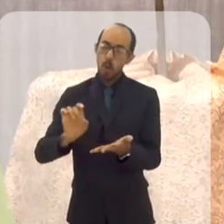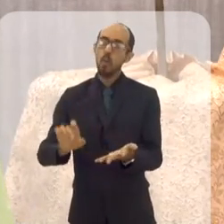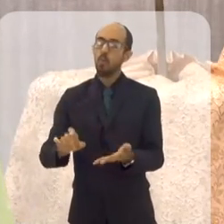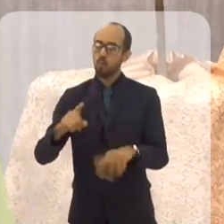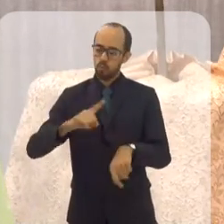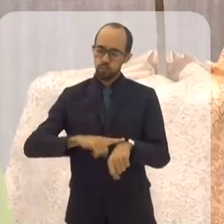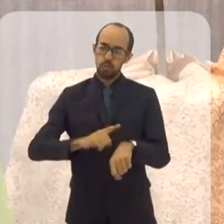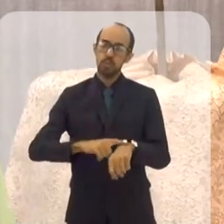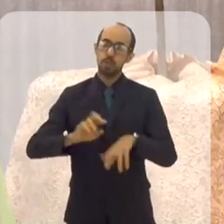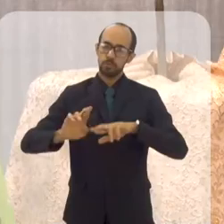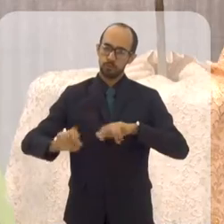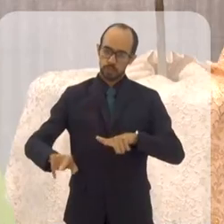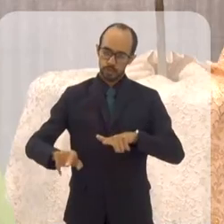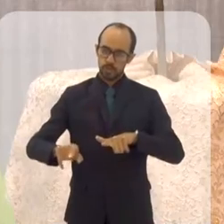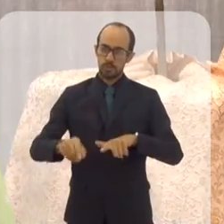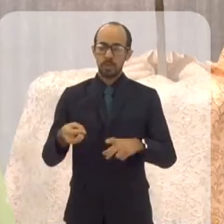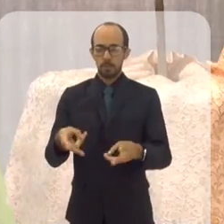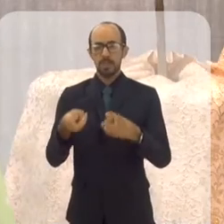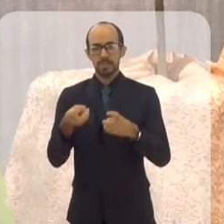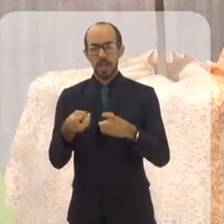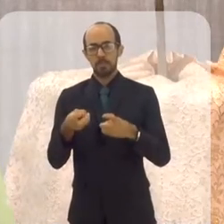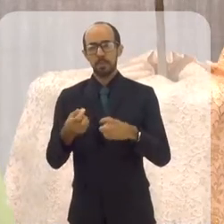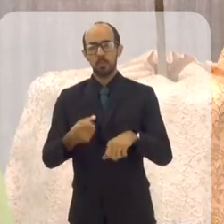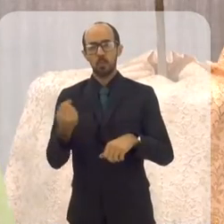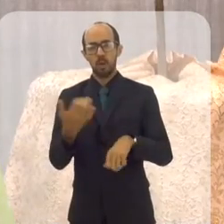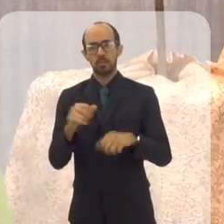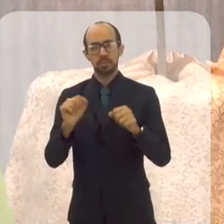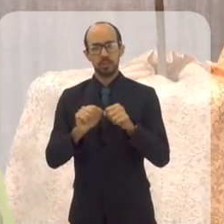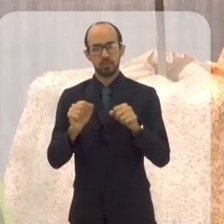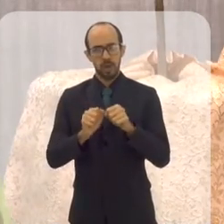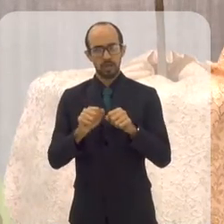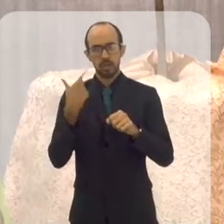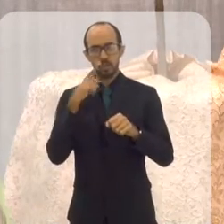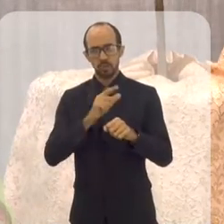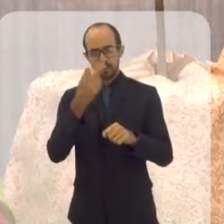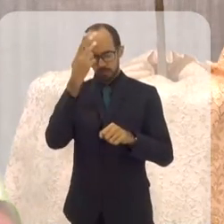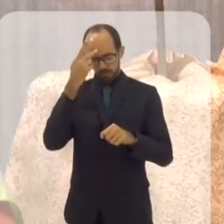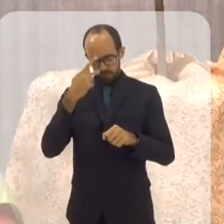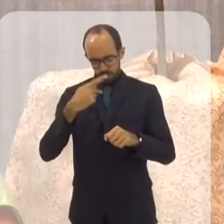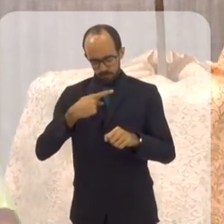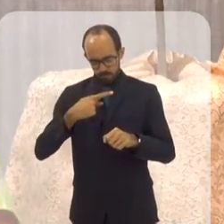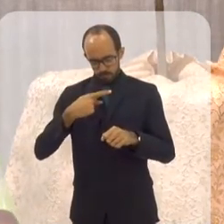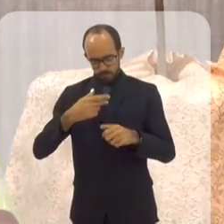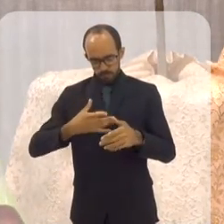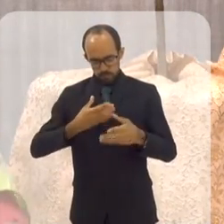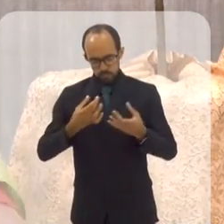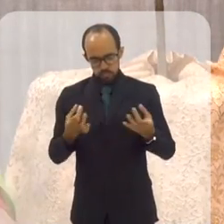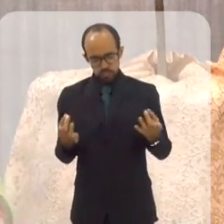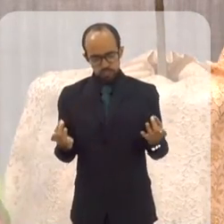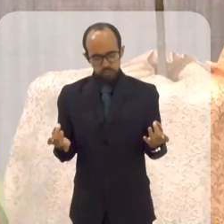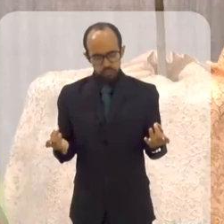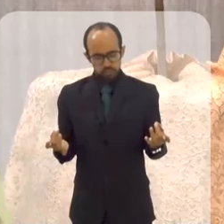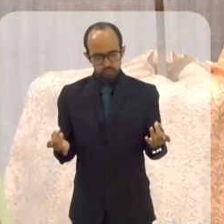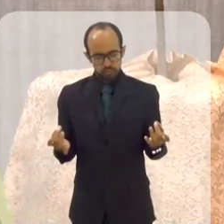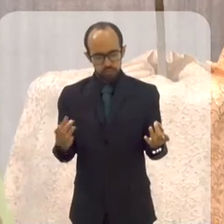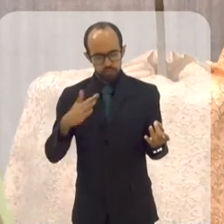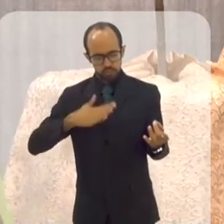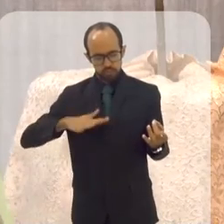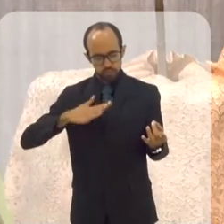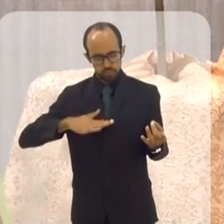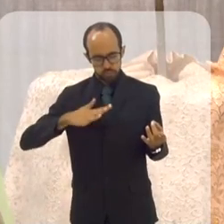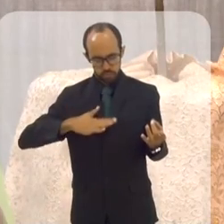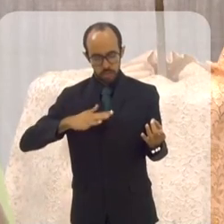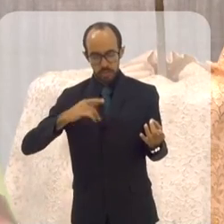tempo que cada um pode dispor e você vai percebendo que eu fazer isso quando você consegue essa introspecção quando você